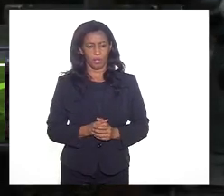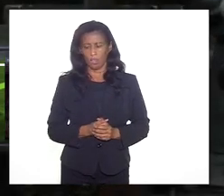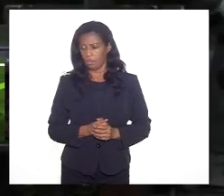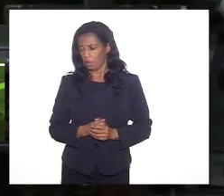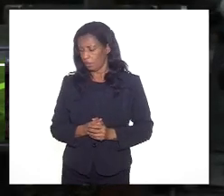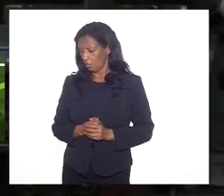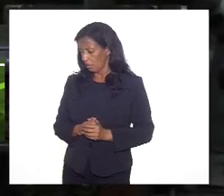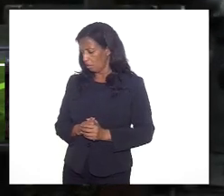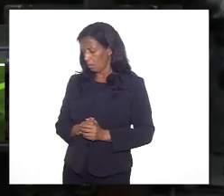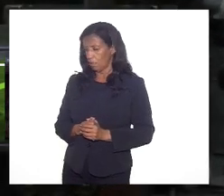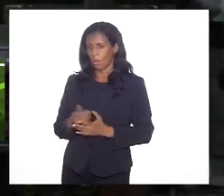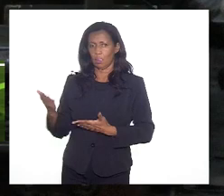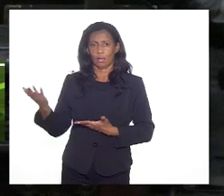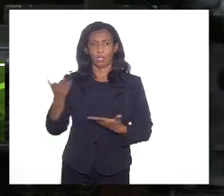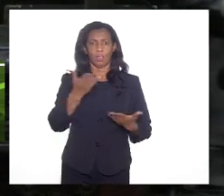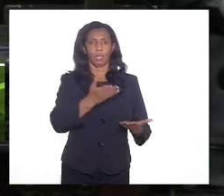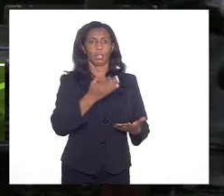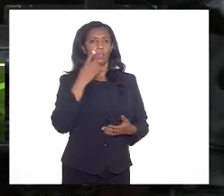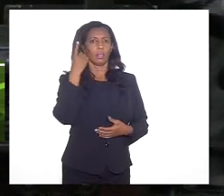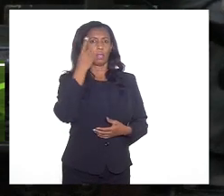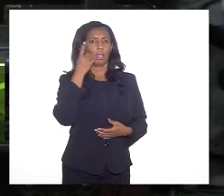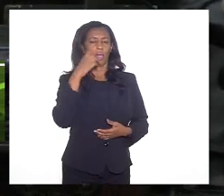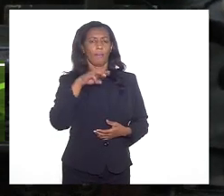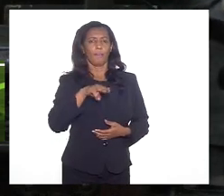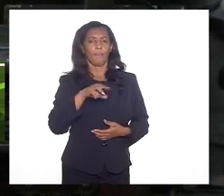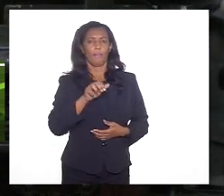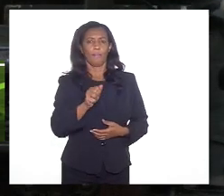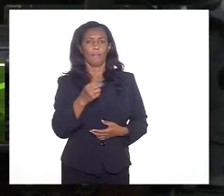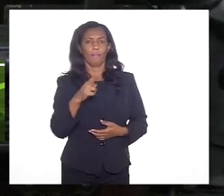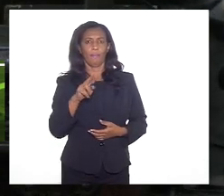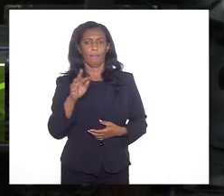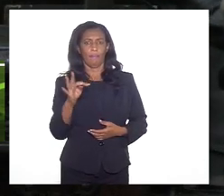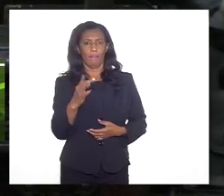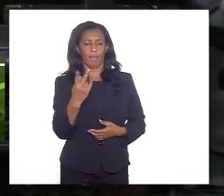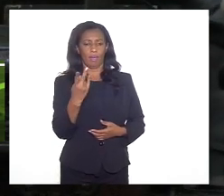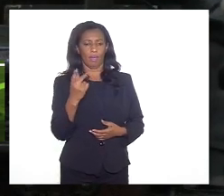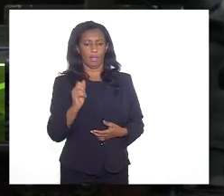Passa a palavra para a nobre deputada Marta Rocha.